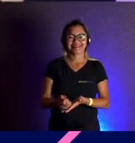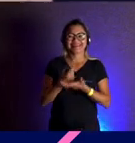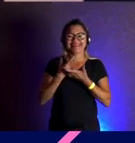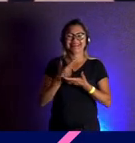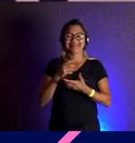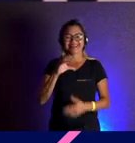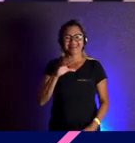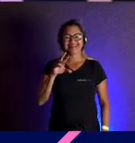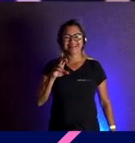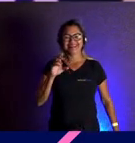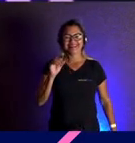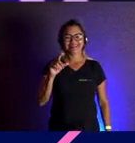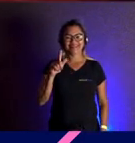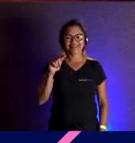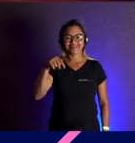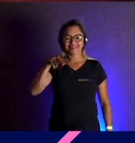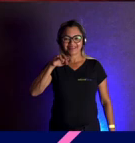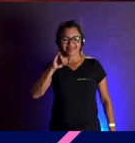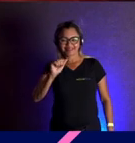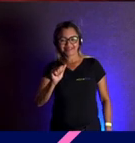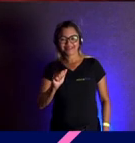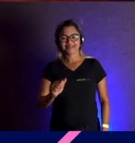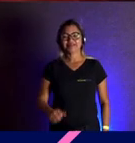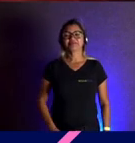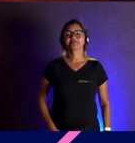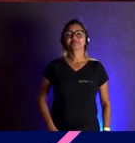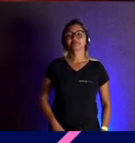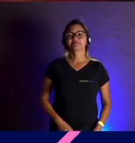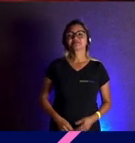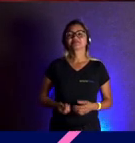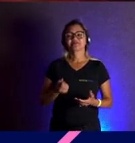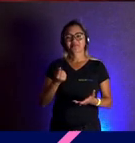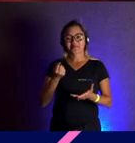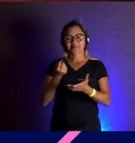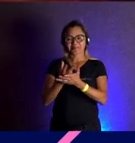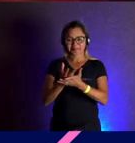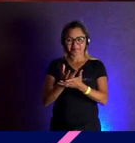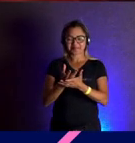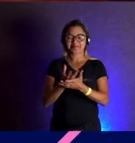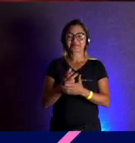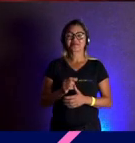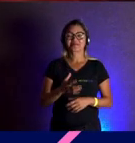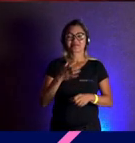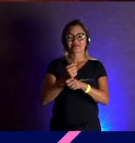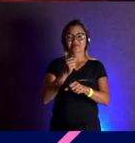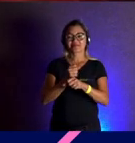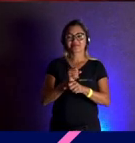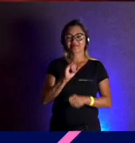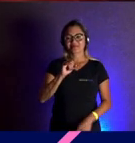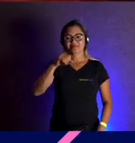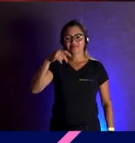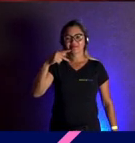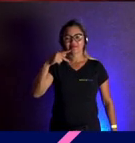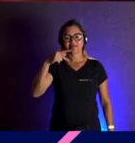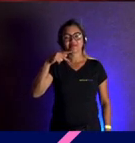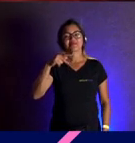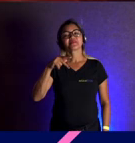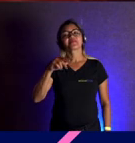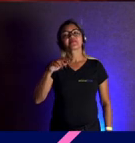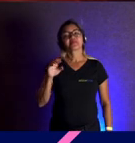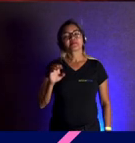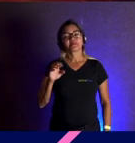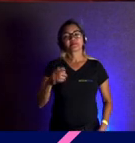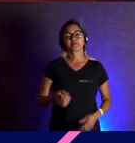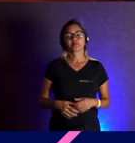comprado pelo Ministério da Defesa para tentar contestar os dados do INPE, porque para os militares